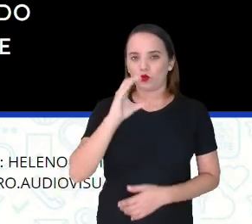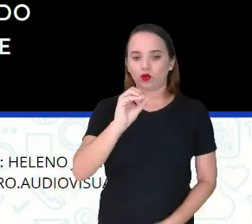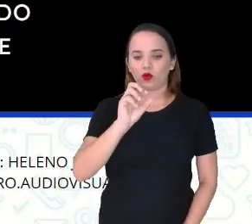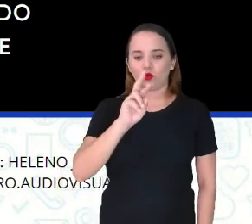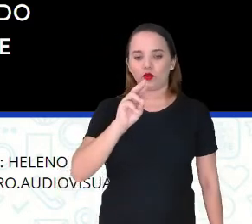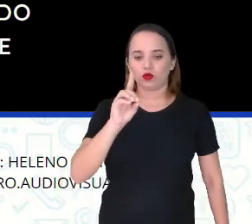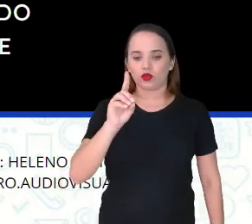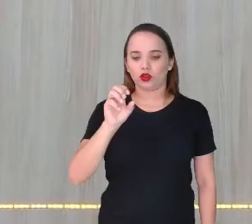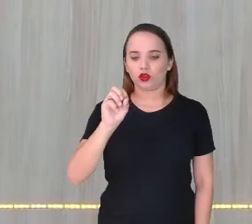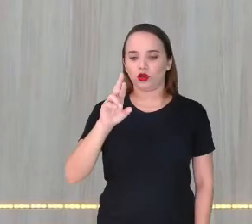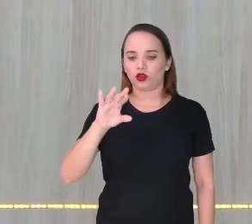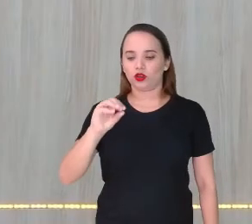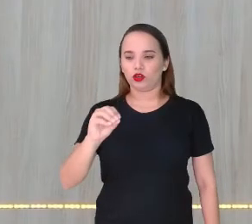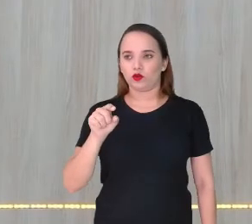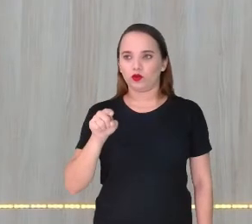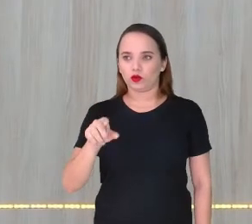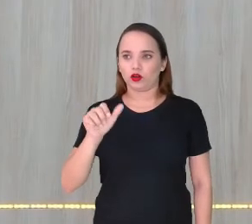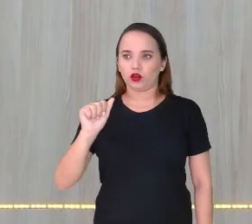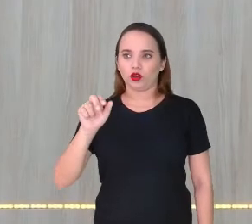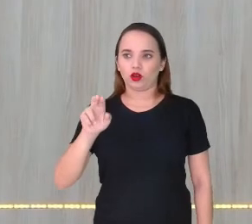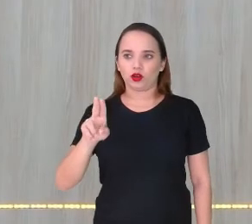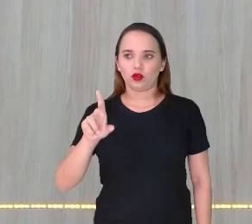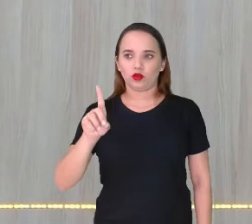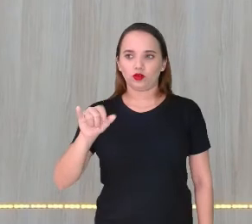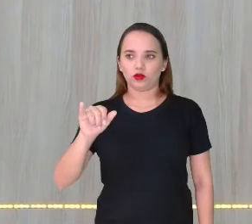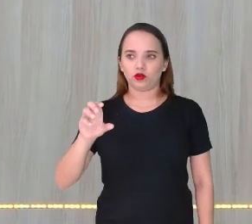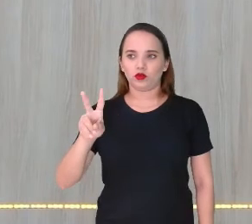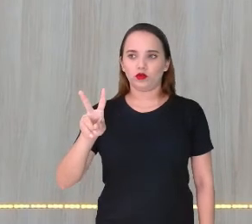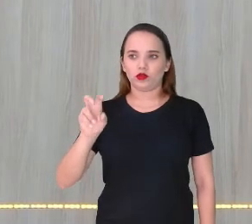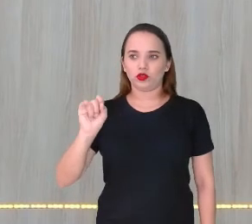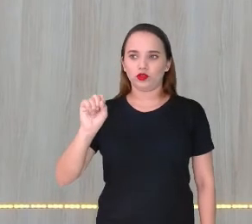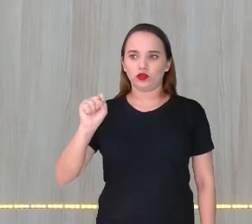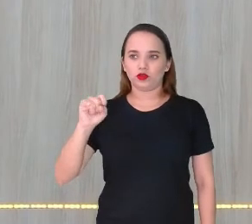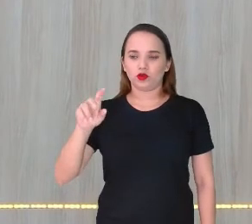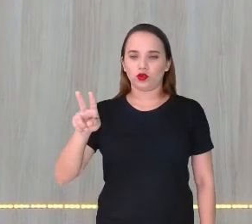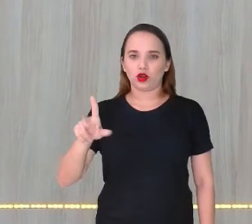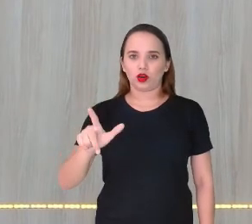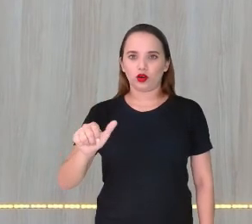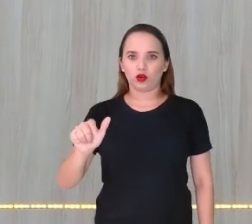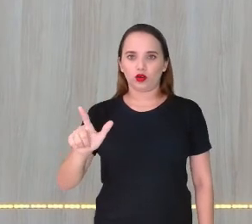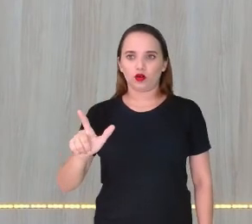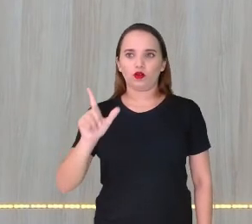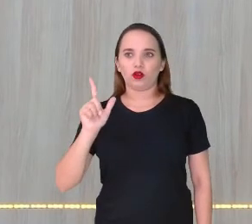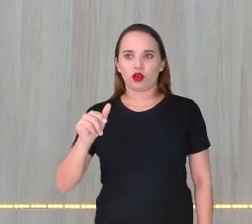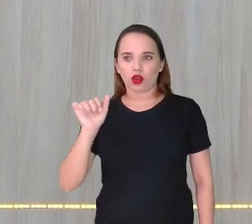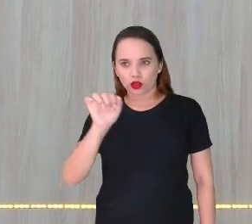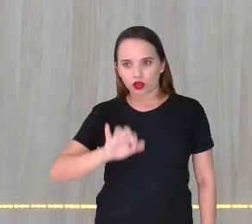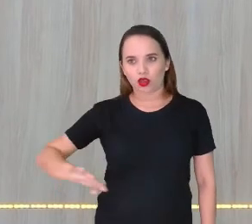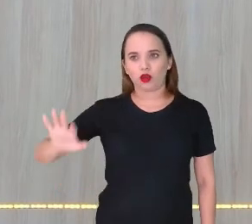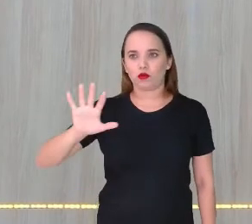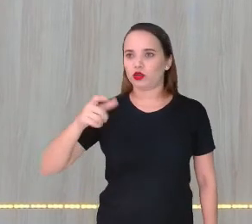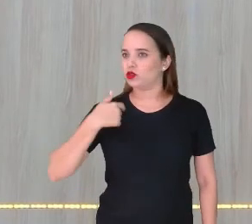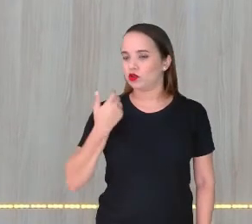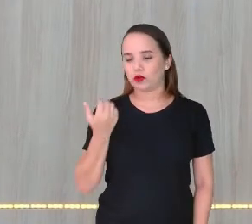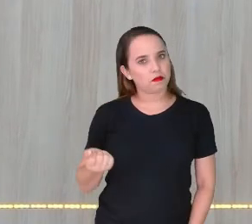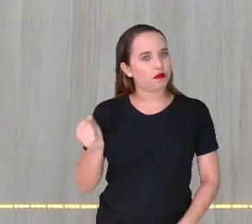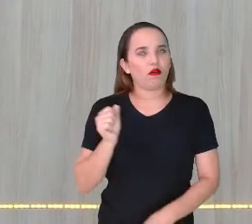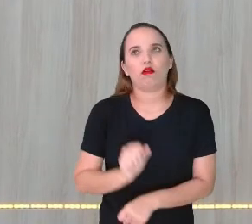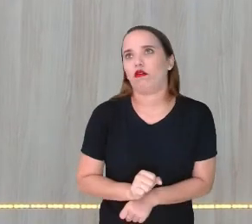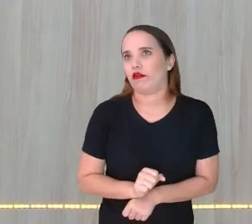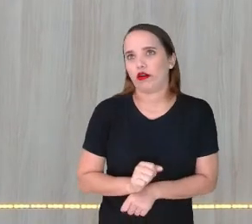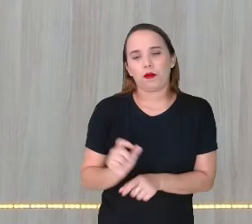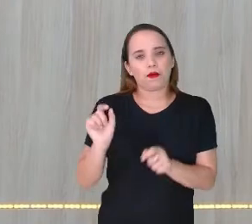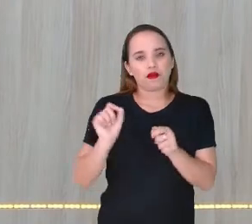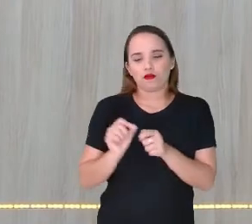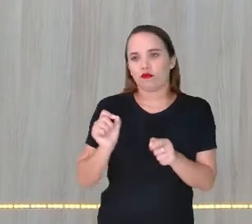fazendo todos esses registros. Então, essas fotos que vocês veem aí são fotos reais, né? Eu não parei para fazer pose, nem,